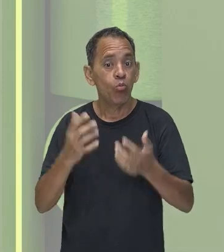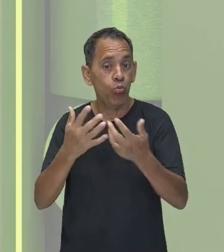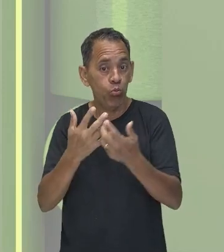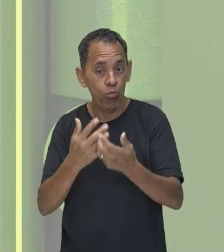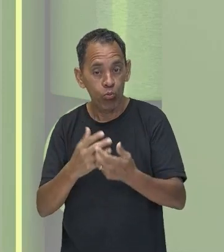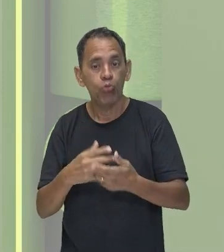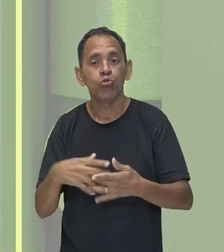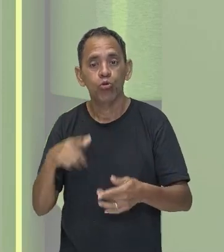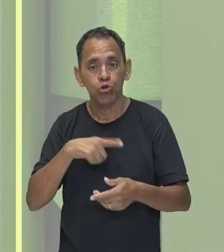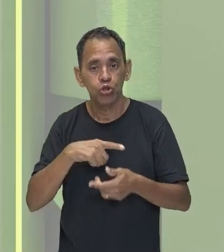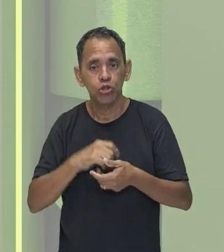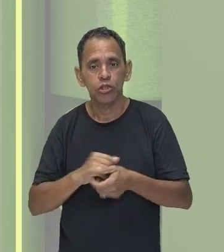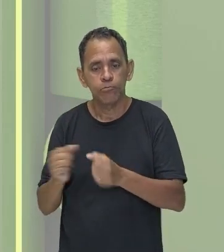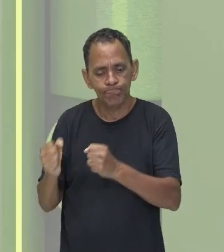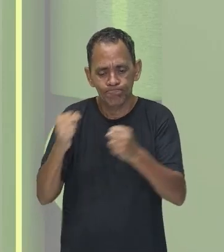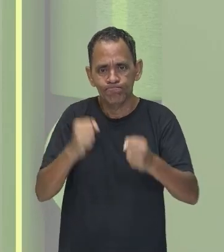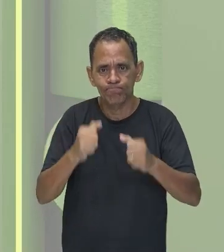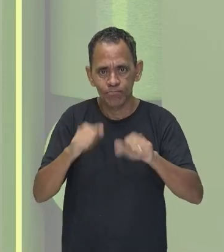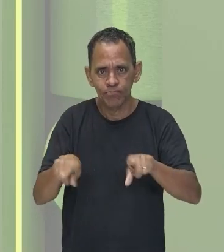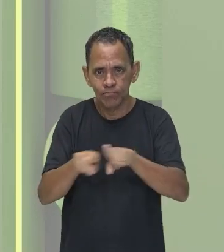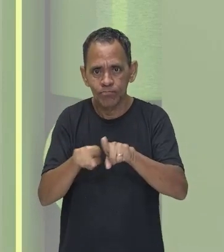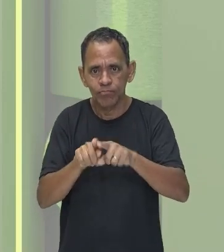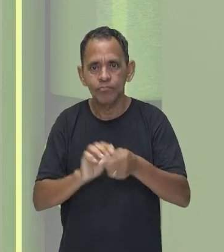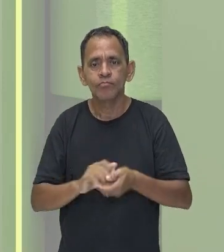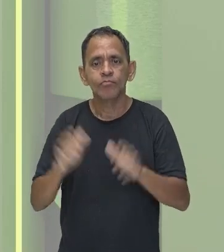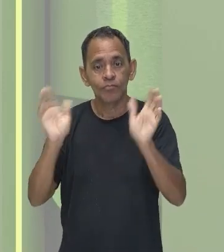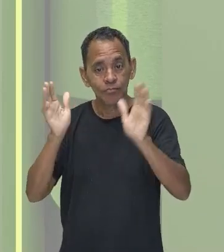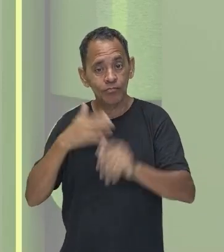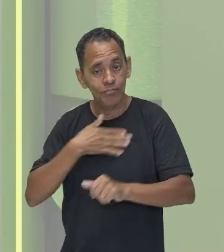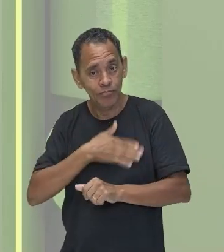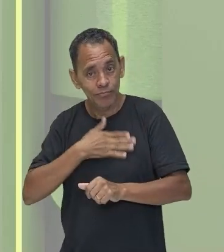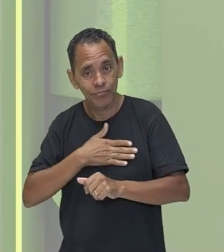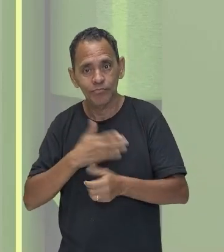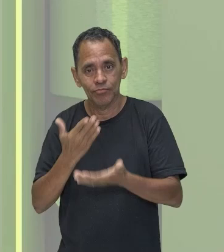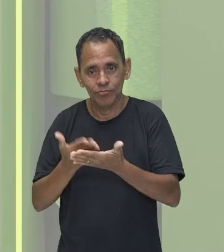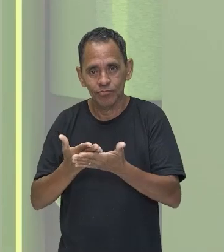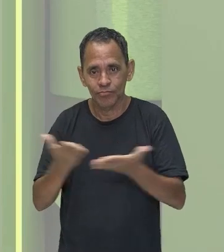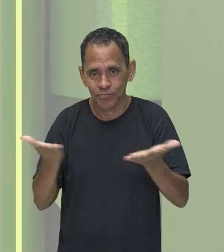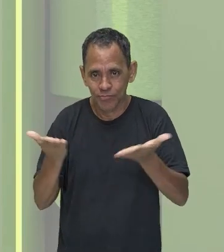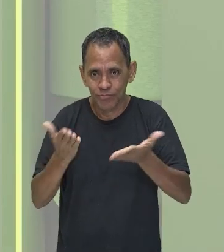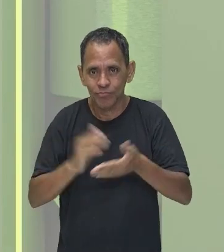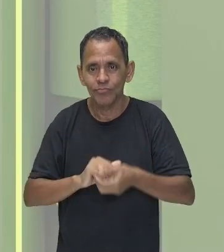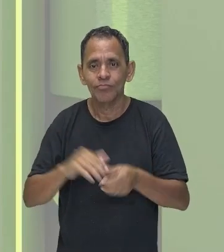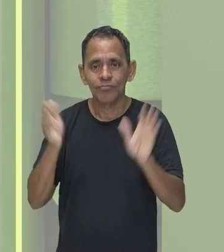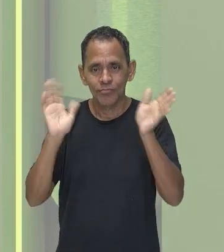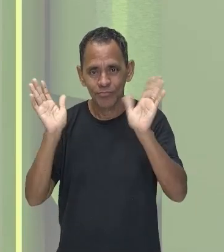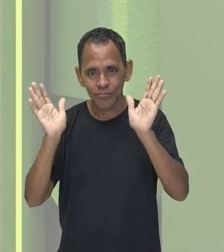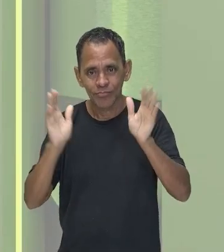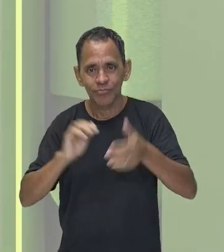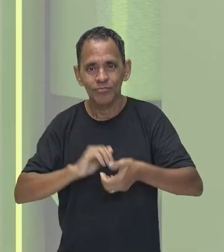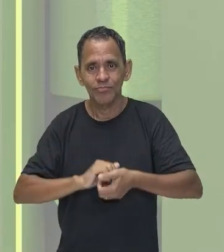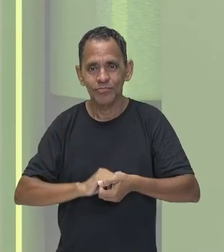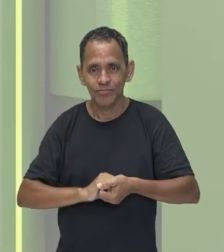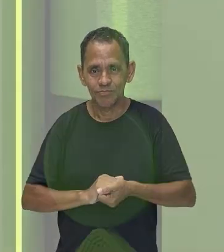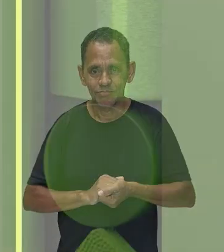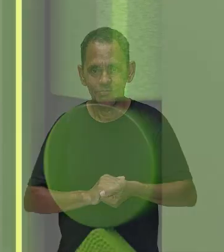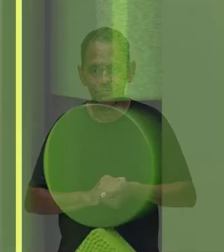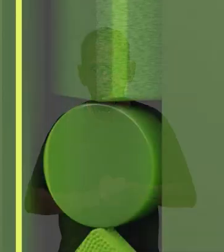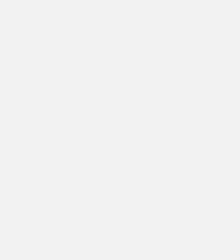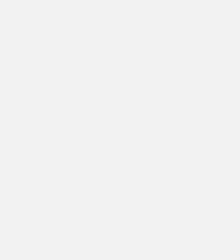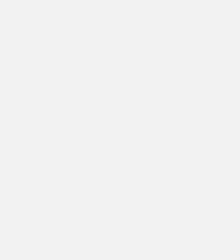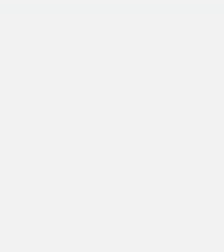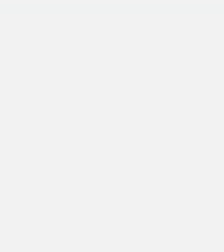tenham gostado da aula de hoje. Eu me despeço aqui, vocês encerram a nossa aula e nós nos encontramos aqui em outra oportunidade.